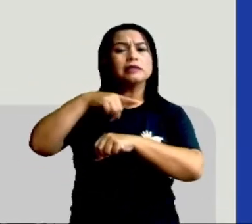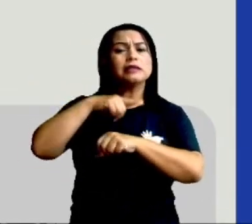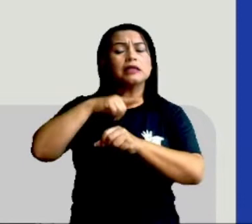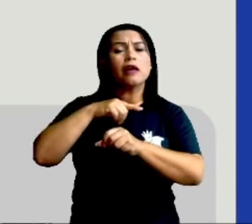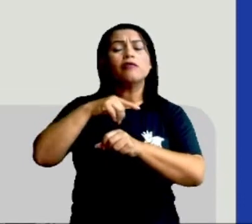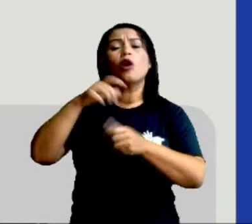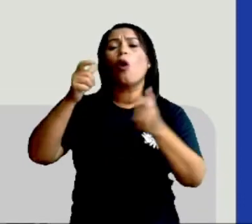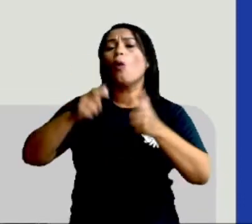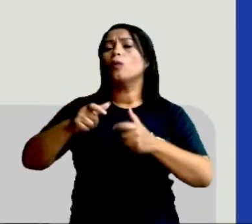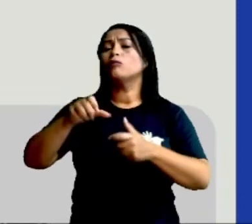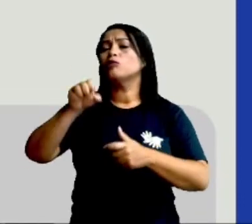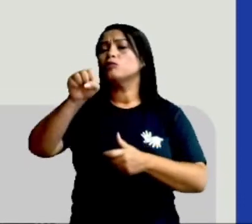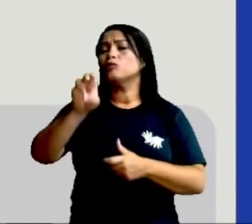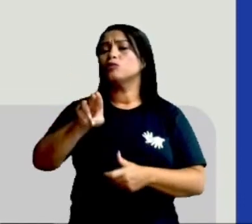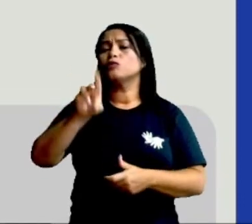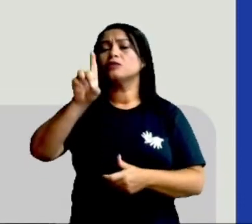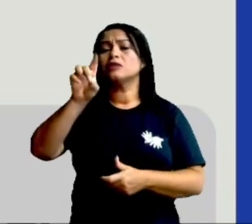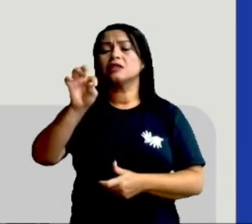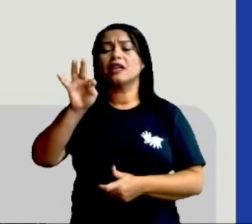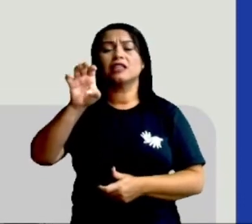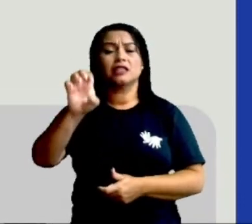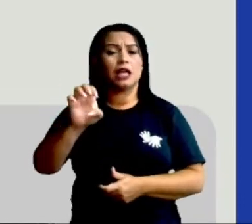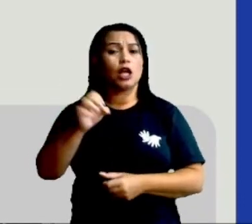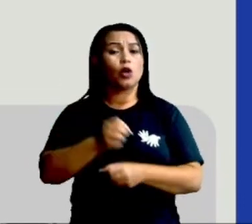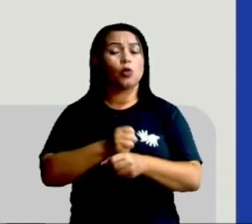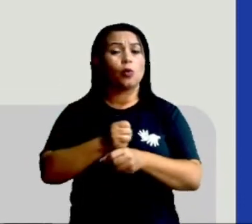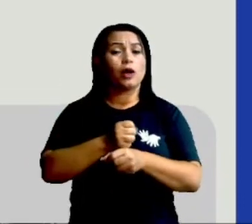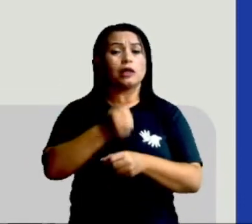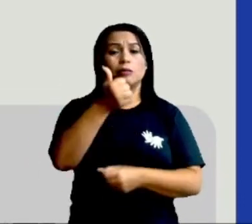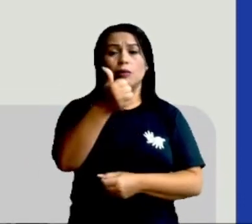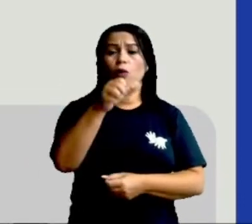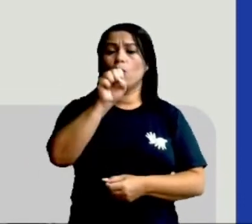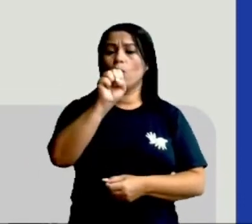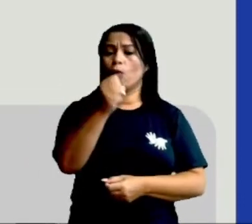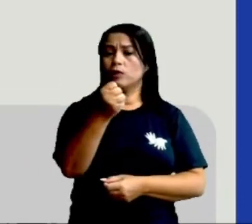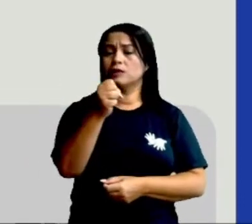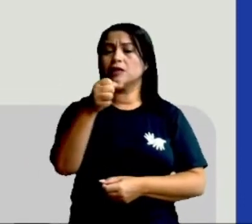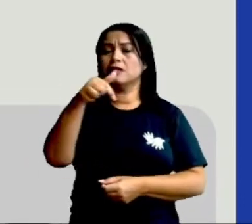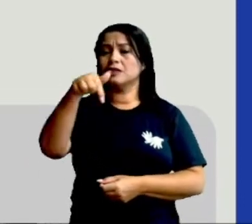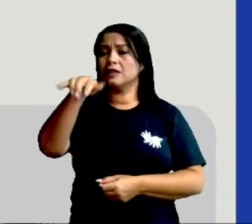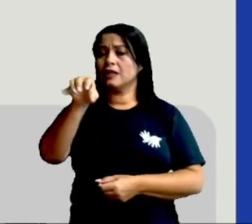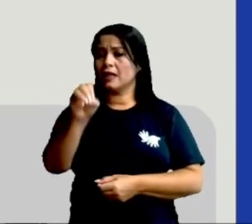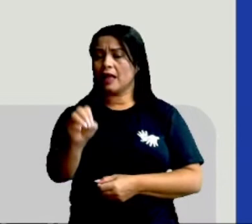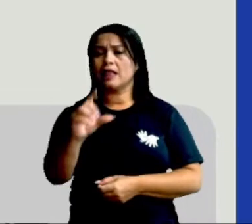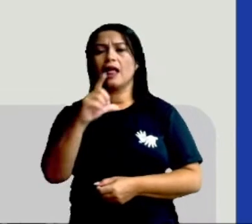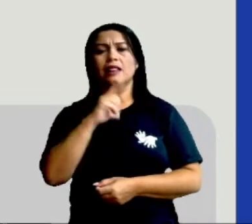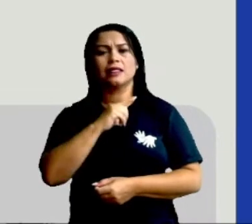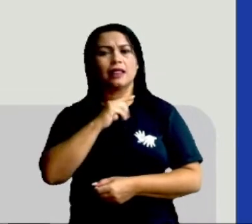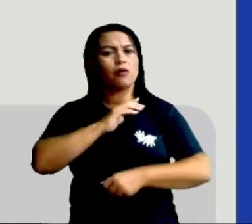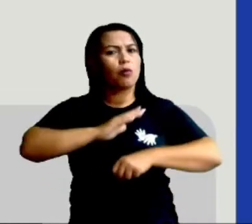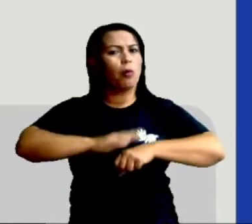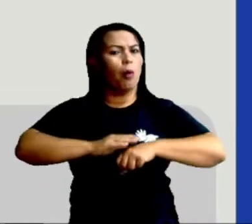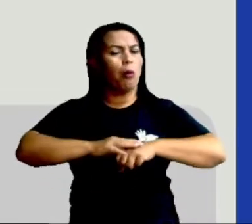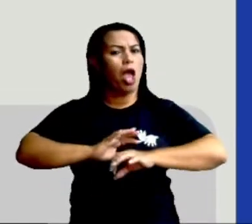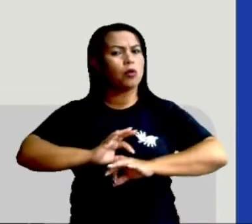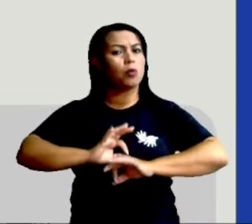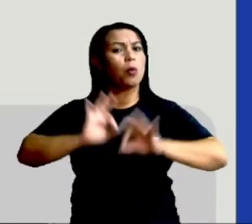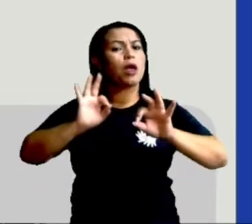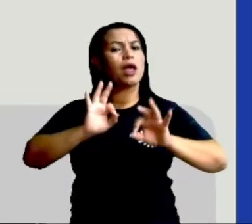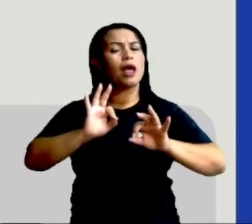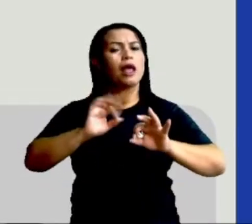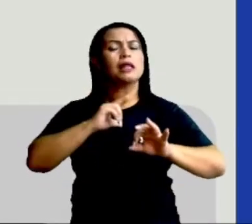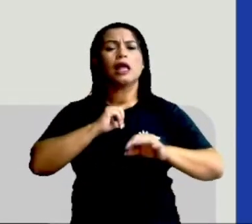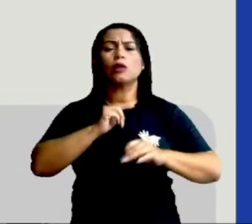direção ao sudeste, quando, a partir de 1870, teve seu grande momento no